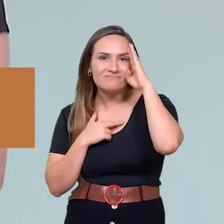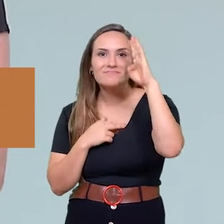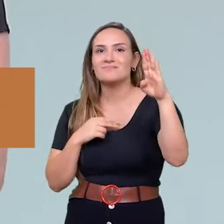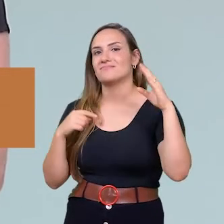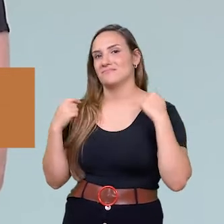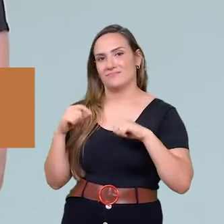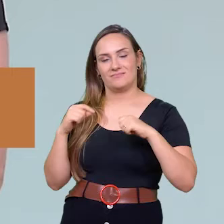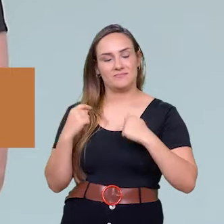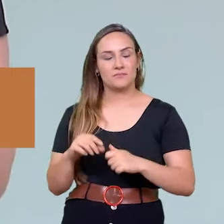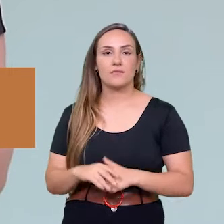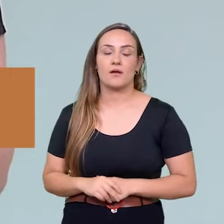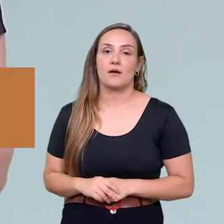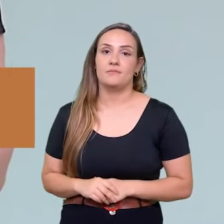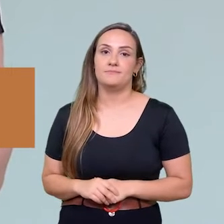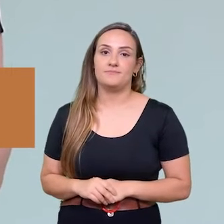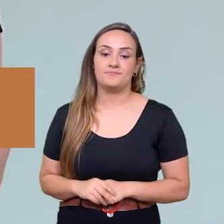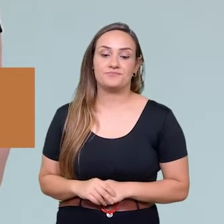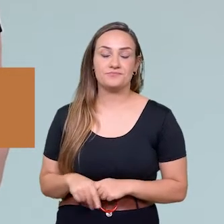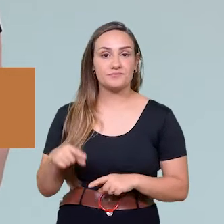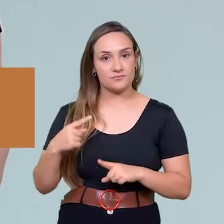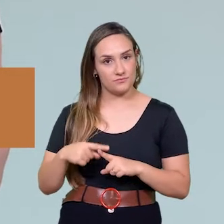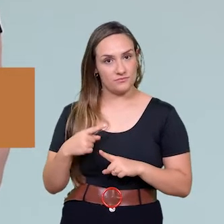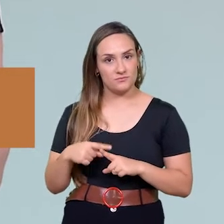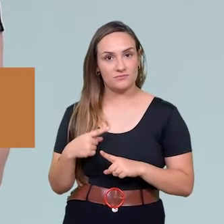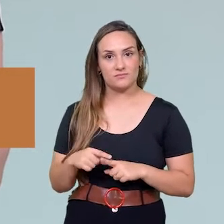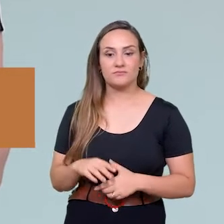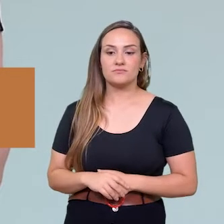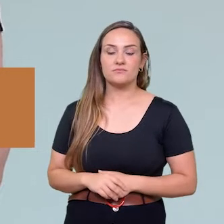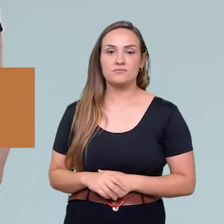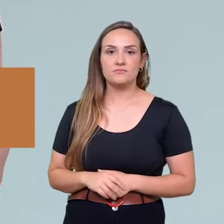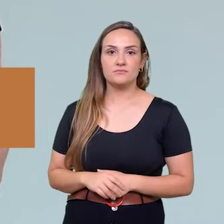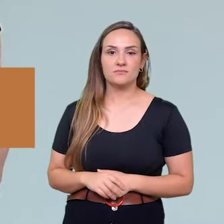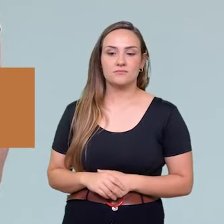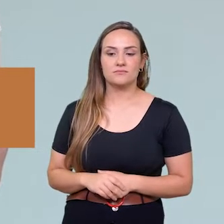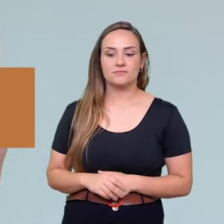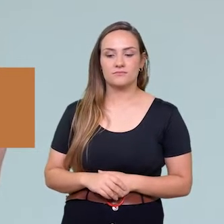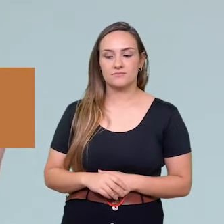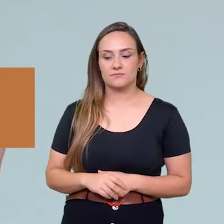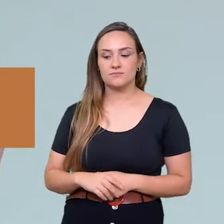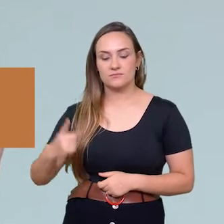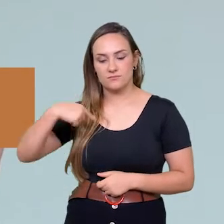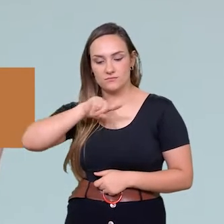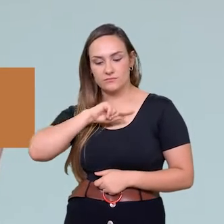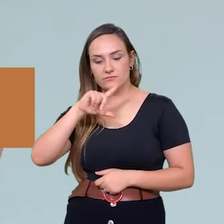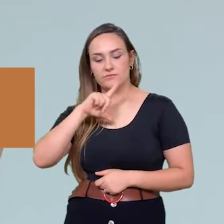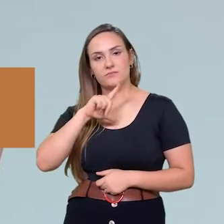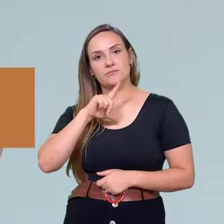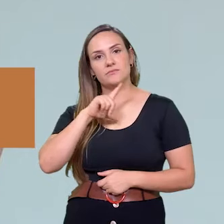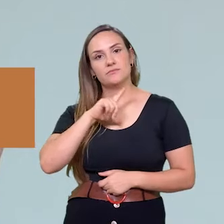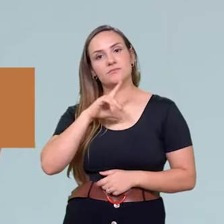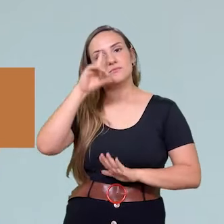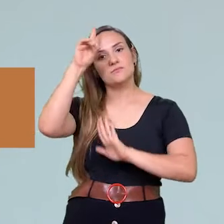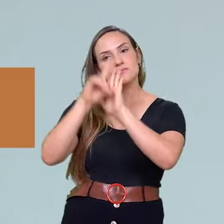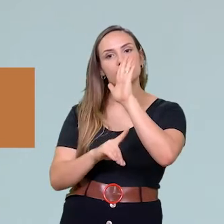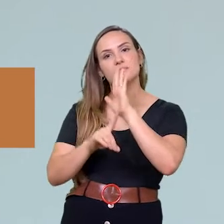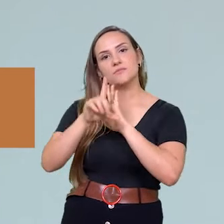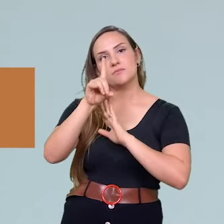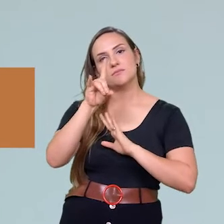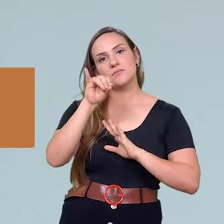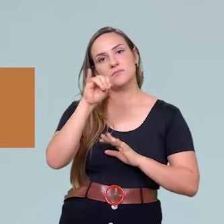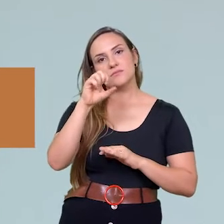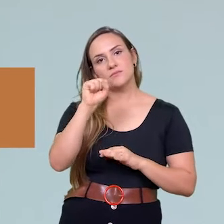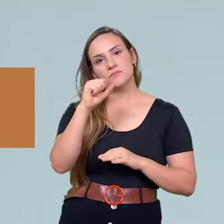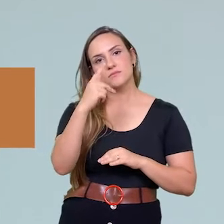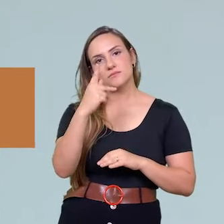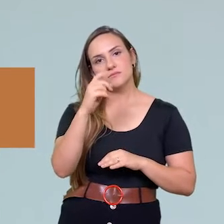prioritária, porque o NUCOM trabalha na área de direitos disponíveis. É diferente de